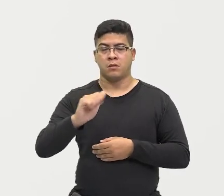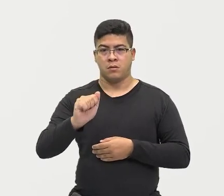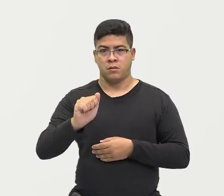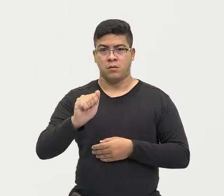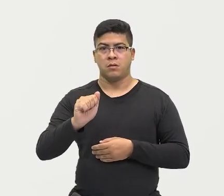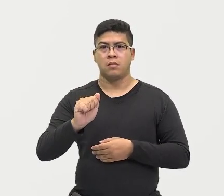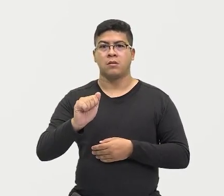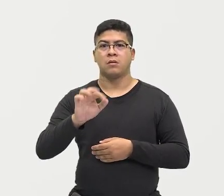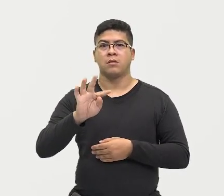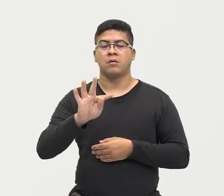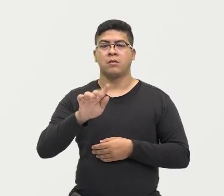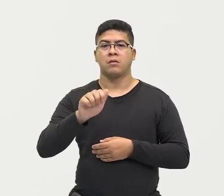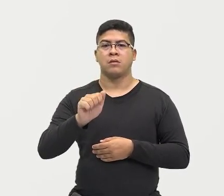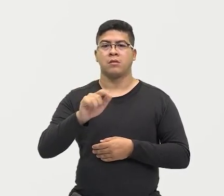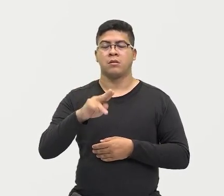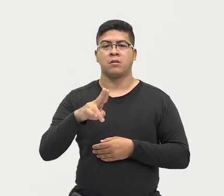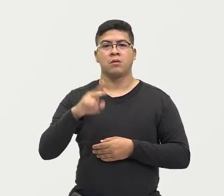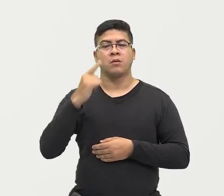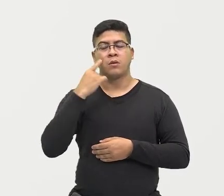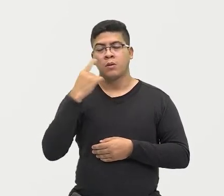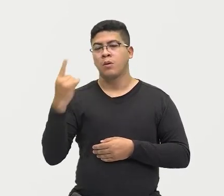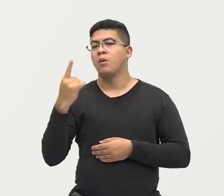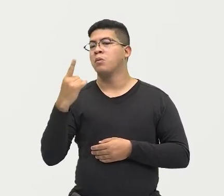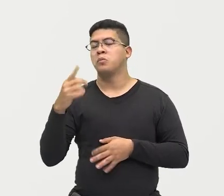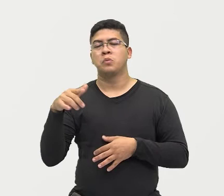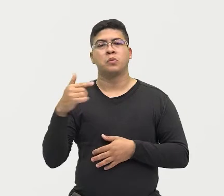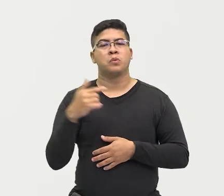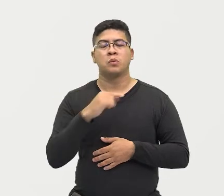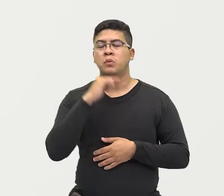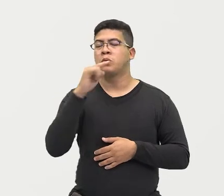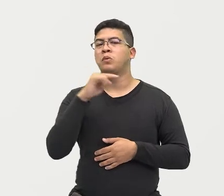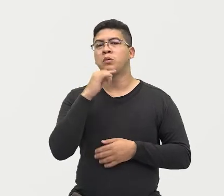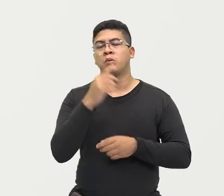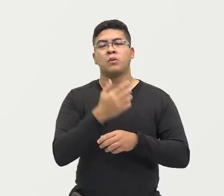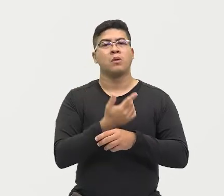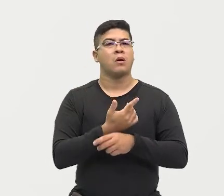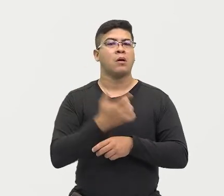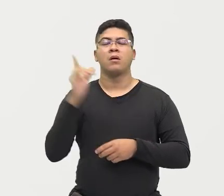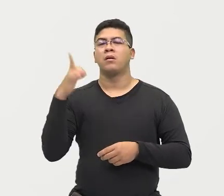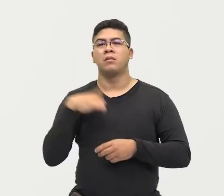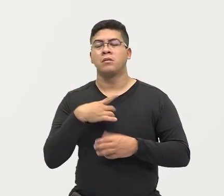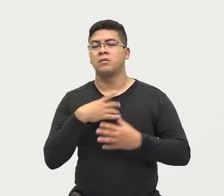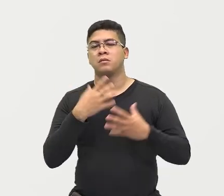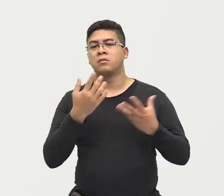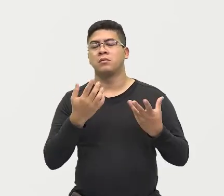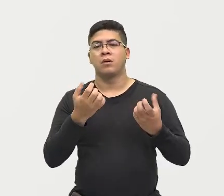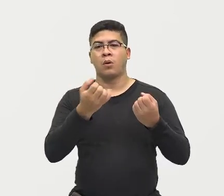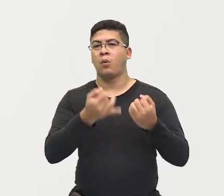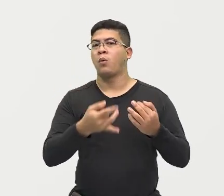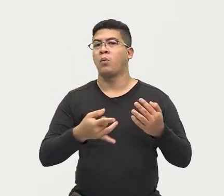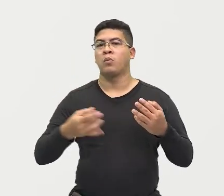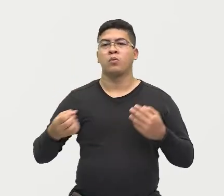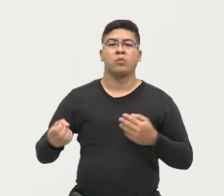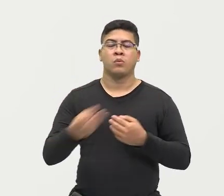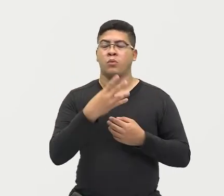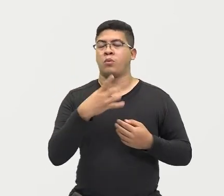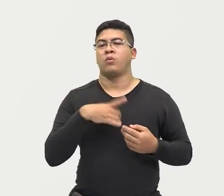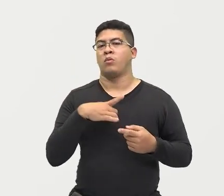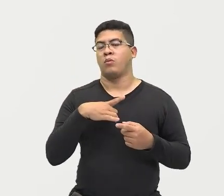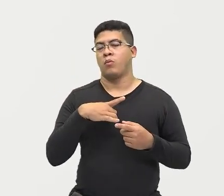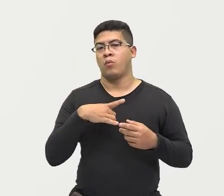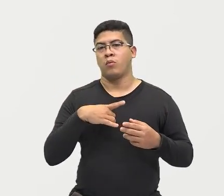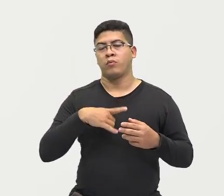nem produzir e muito menos ter ali ações políticas para escolher um novo governante e tudo mais,